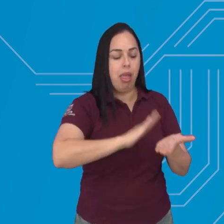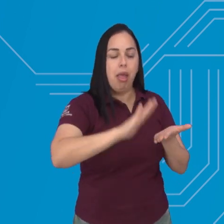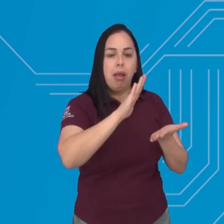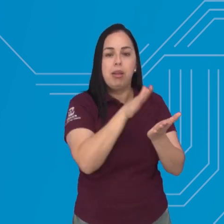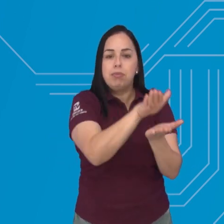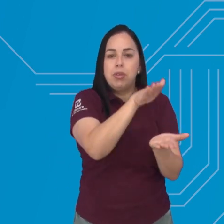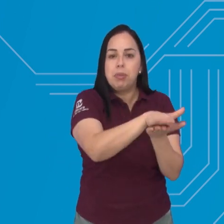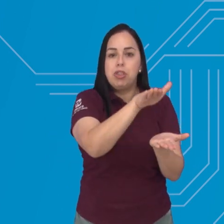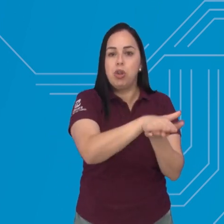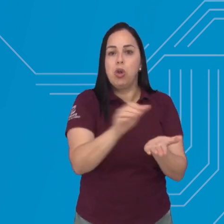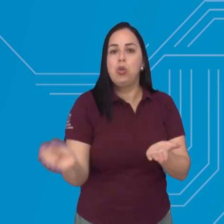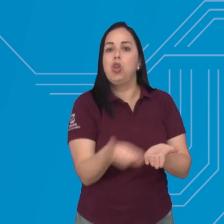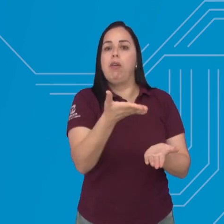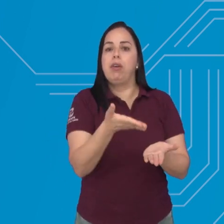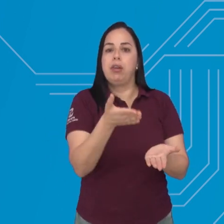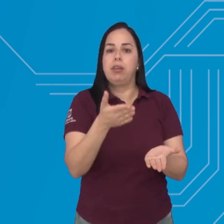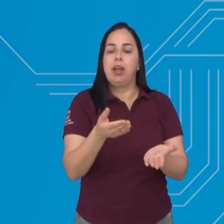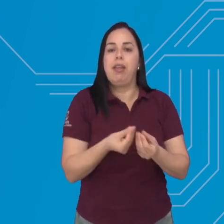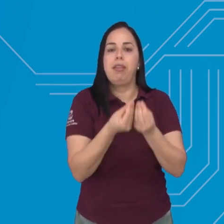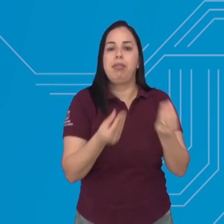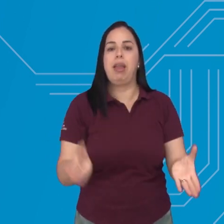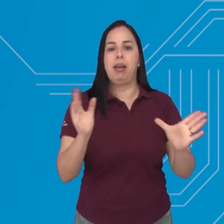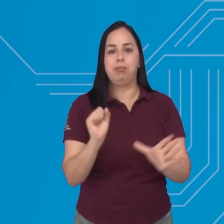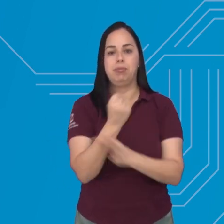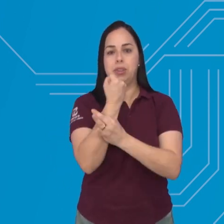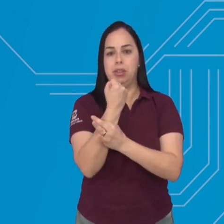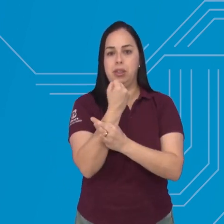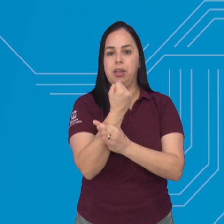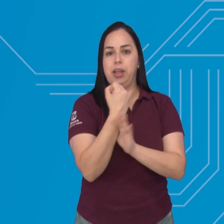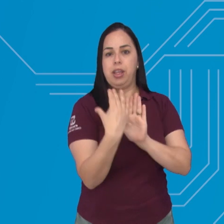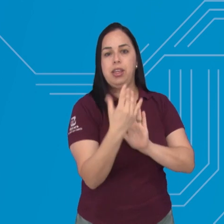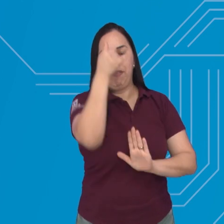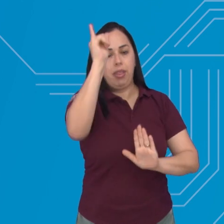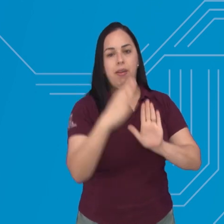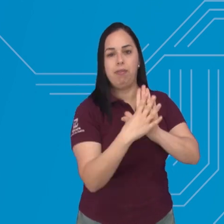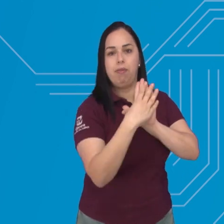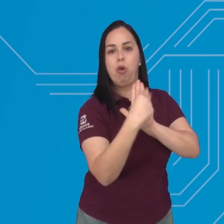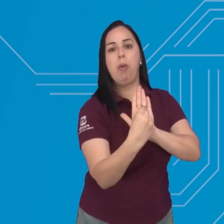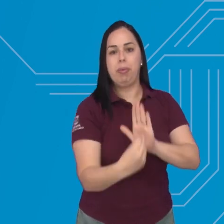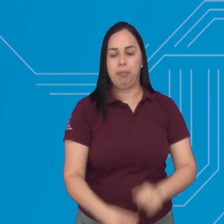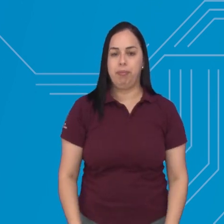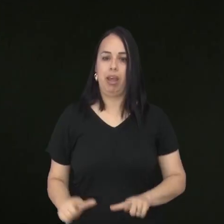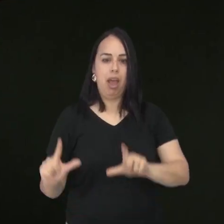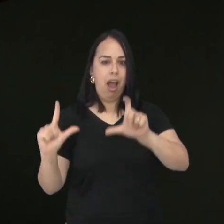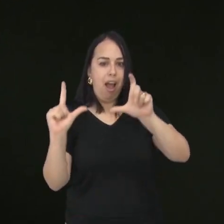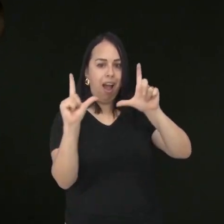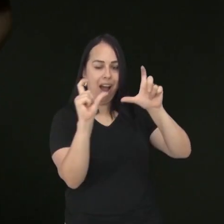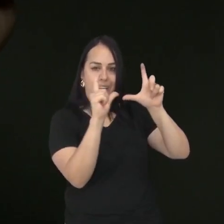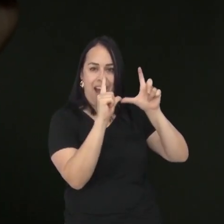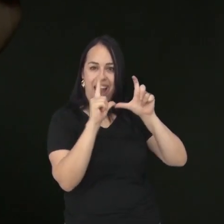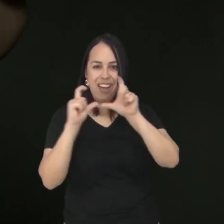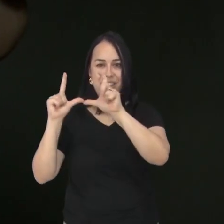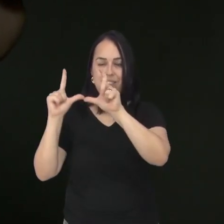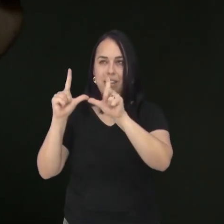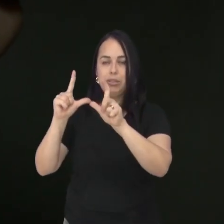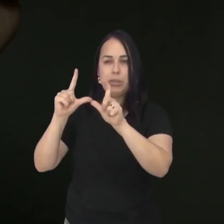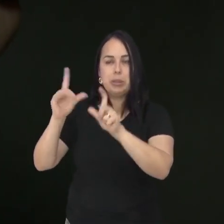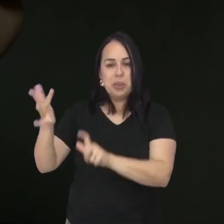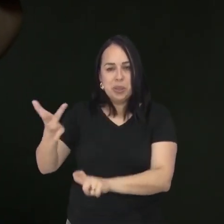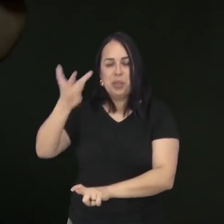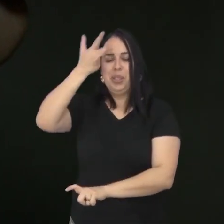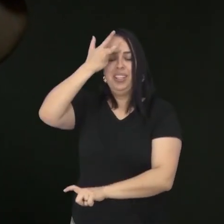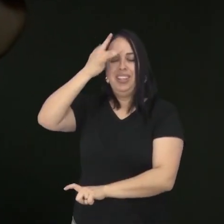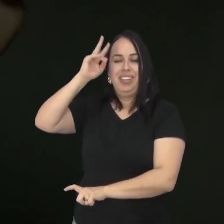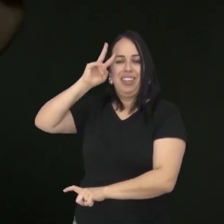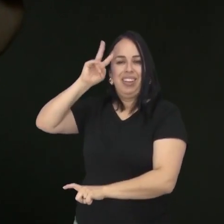já está emitindo um novo modelo que vai trazer mais segurança contra fraudes e falsificações. As fotos são só parte